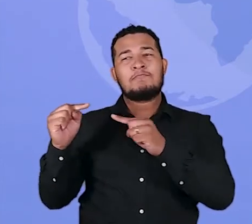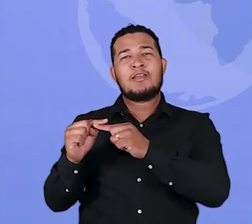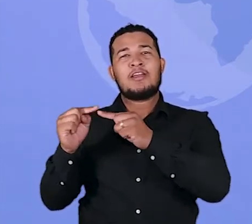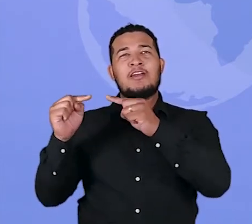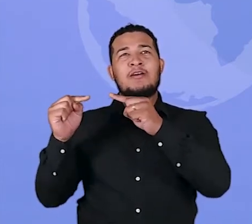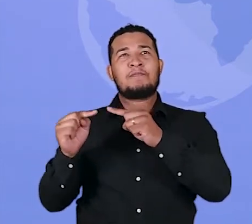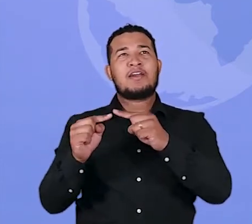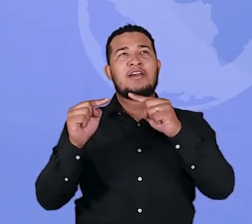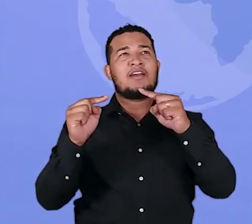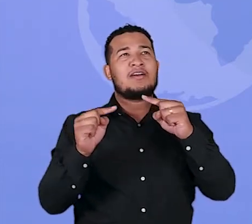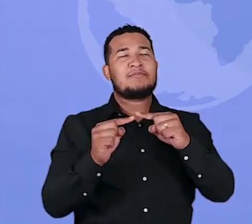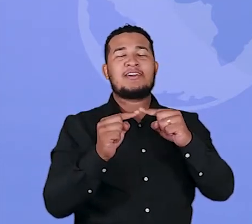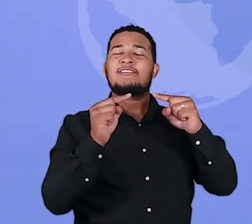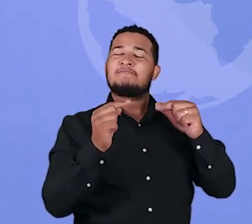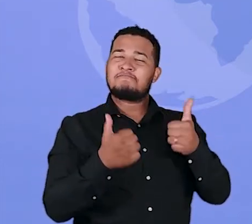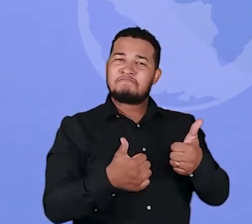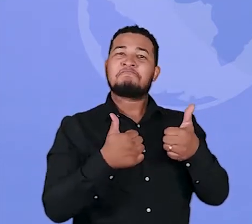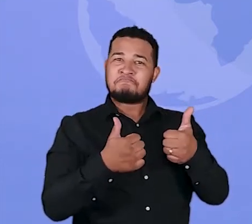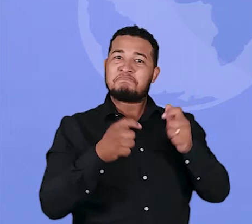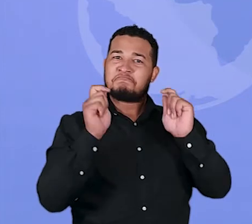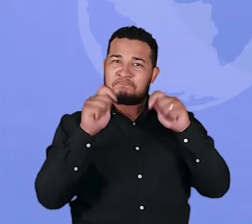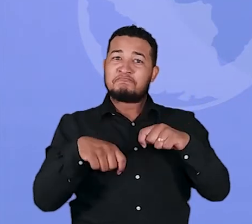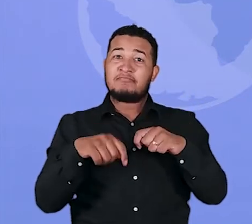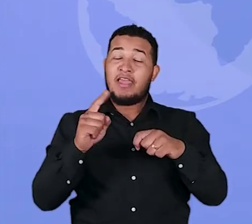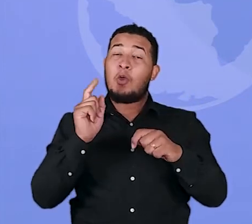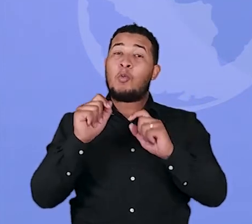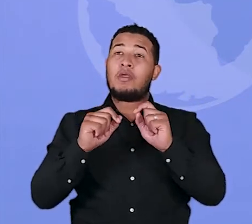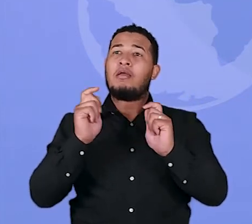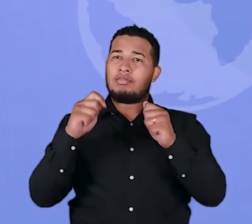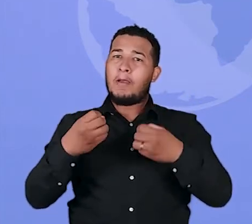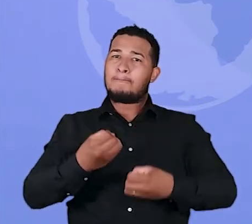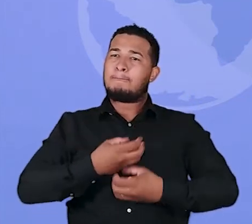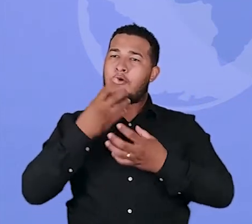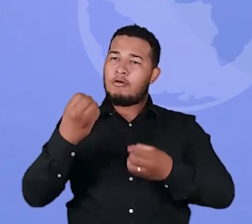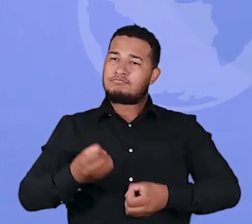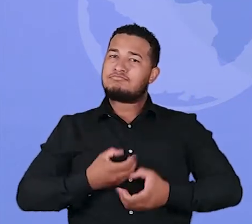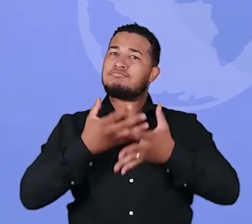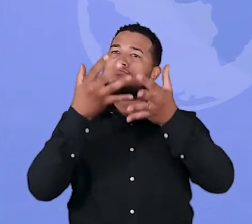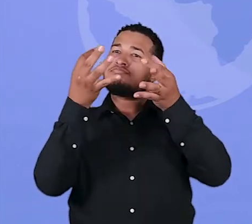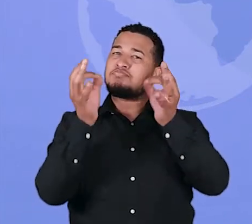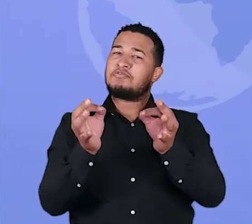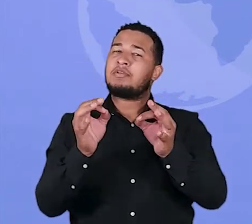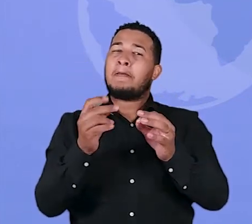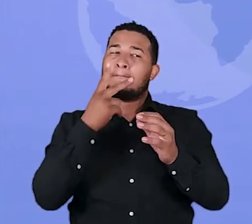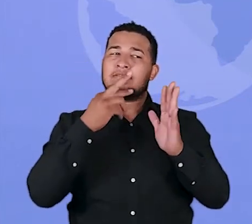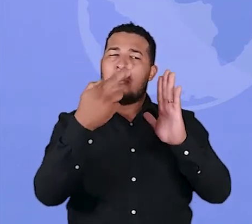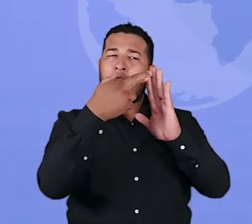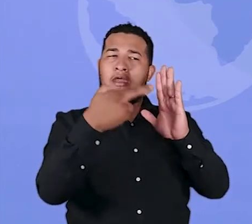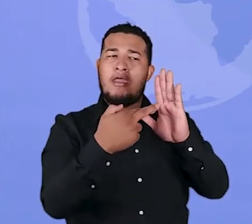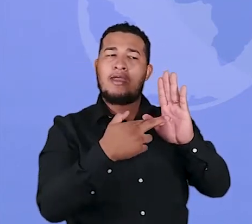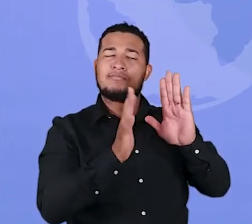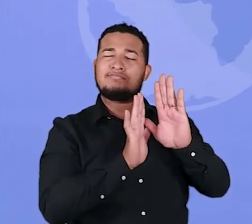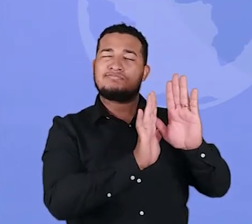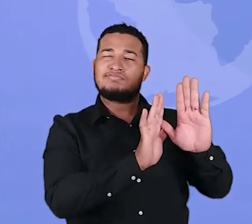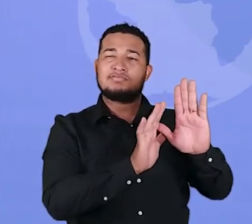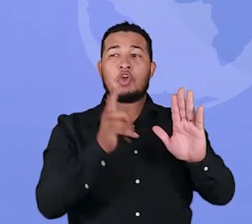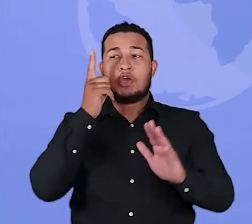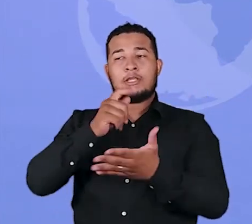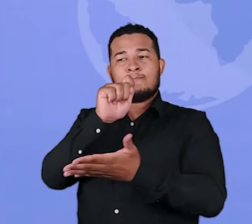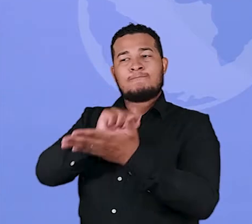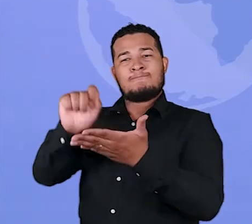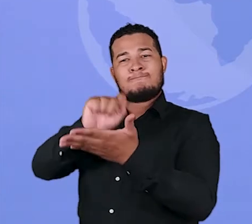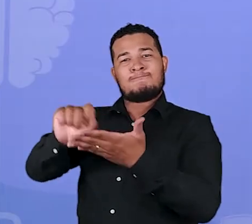letra, cabe muito bem com a melodia, né? Isso é licença poética. Ele sai um pouco das regras gramaticais para poder escrever